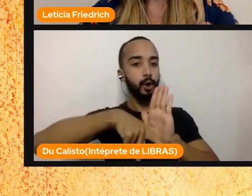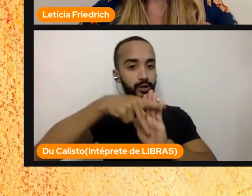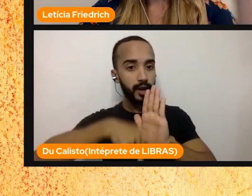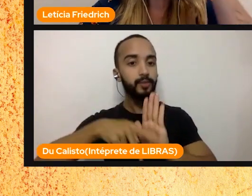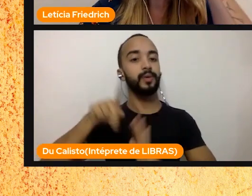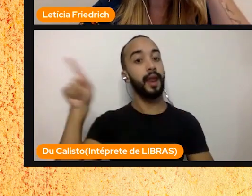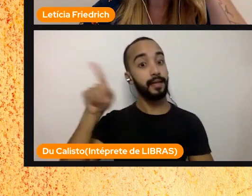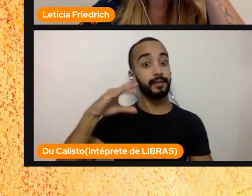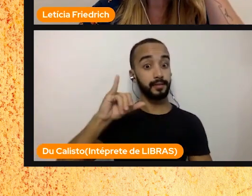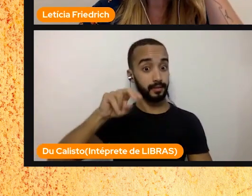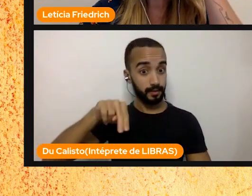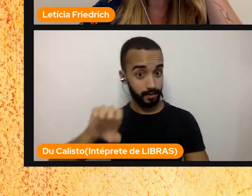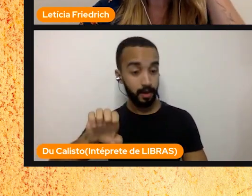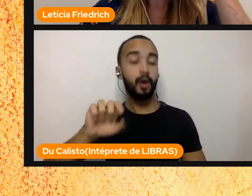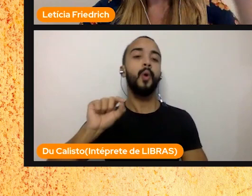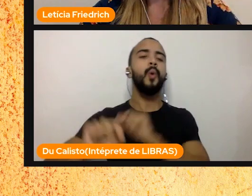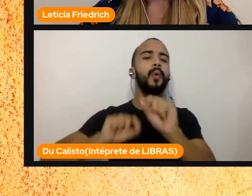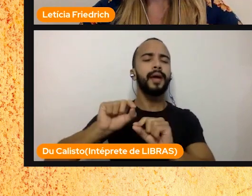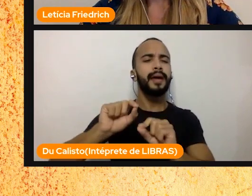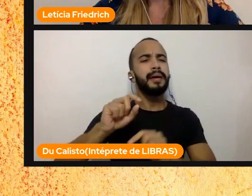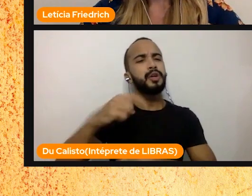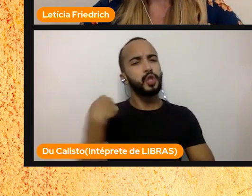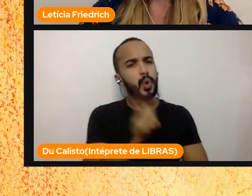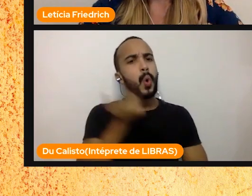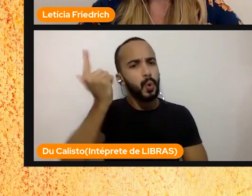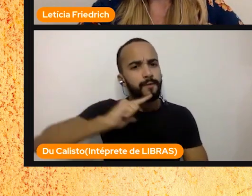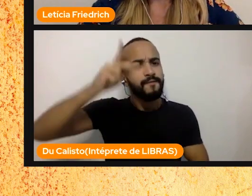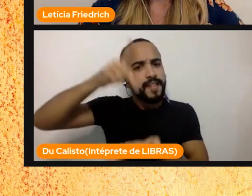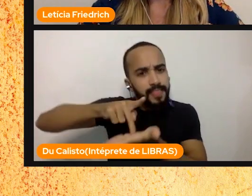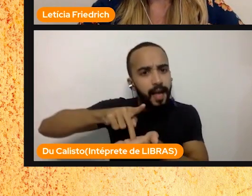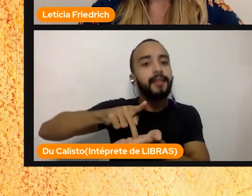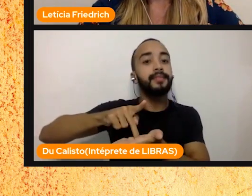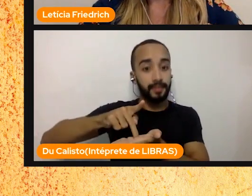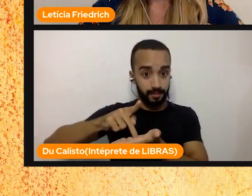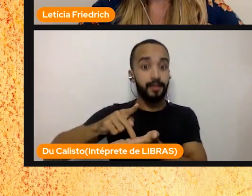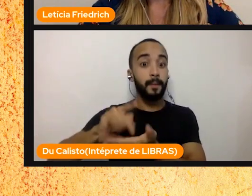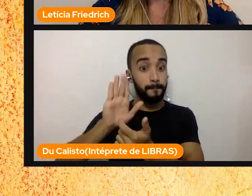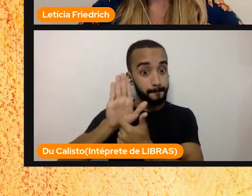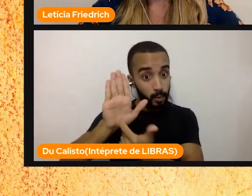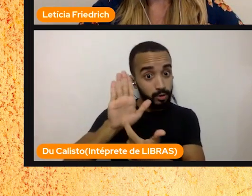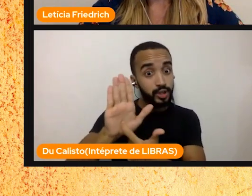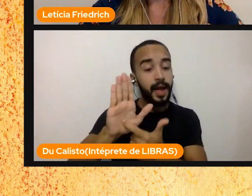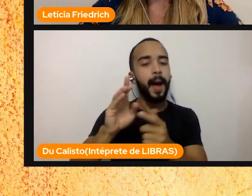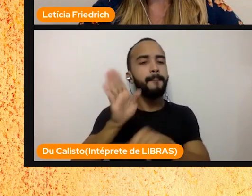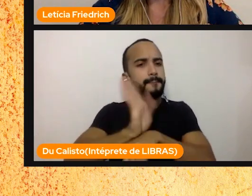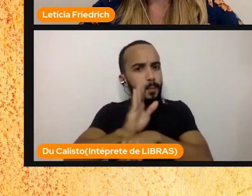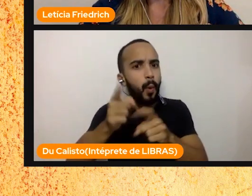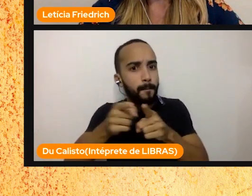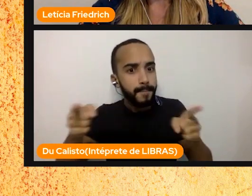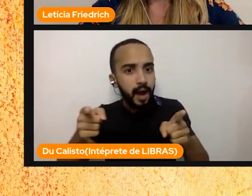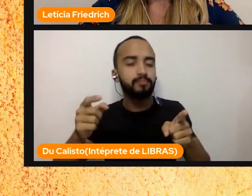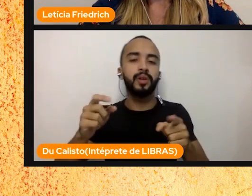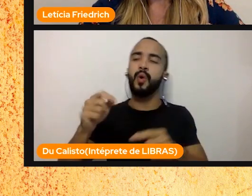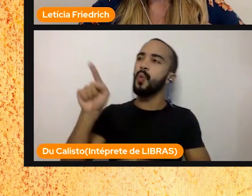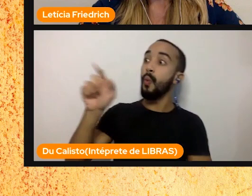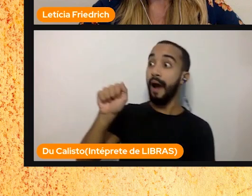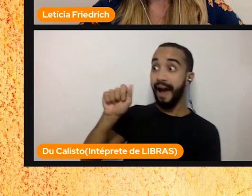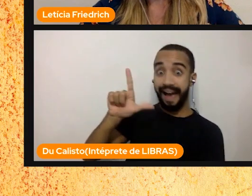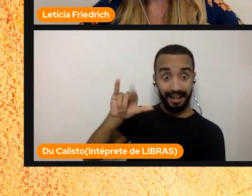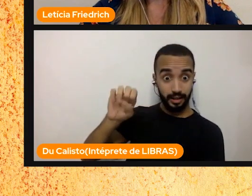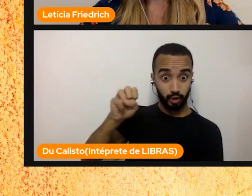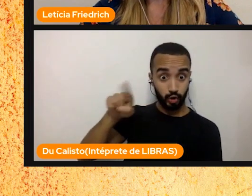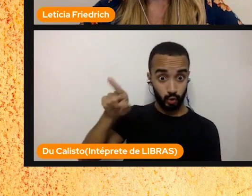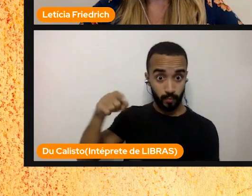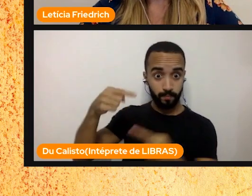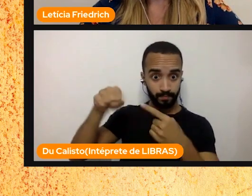calorado, tipo, se a gente teria condições de fazer um longa-metragem ou não. O Alisson Ricardo era completamente contra. Ele disse, não, isso é louco, a gente não tem condições